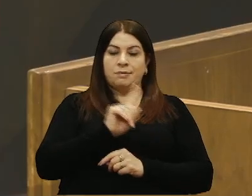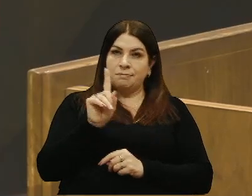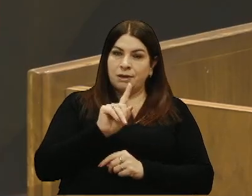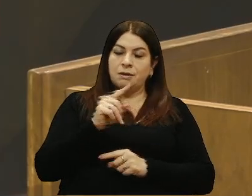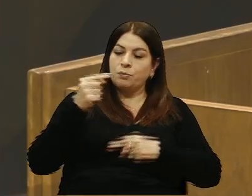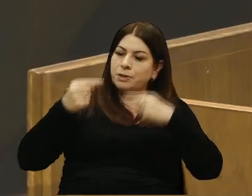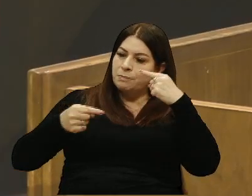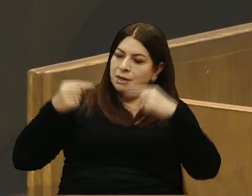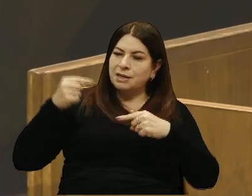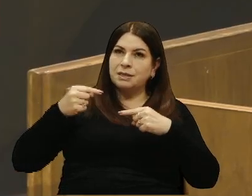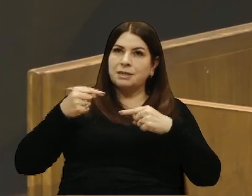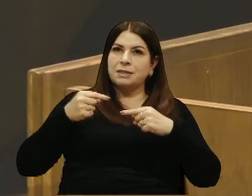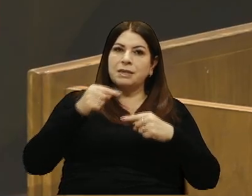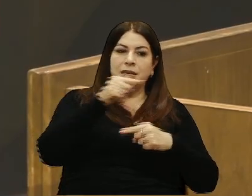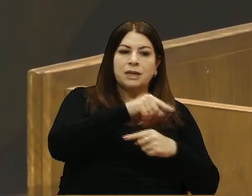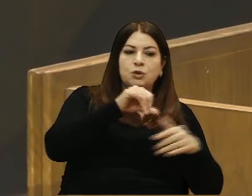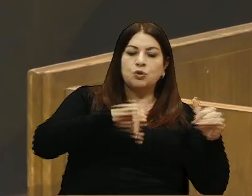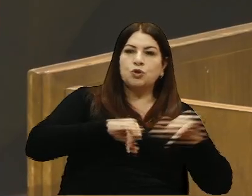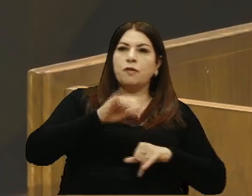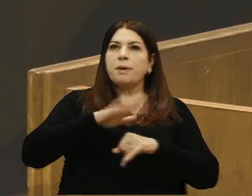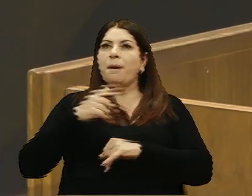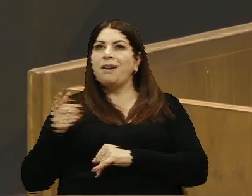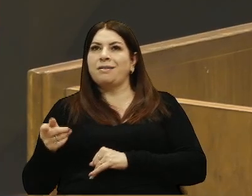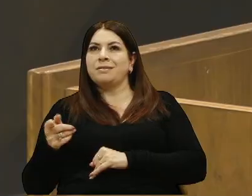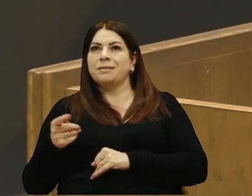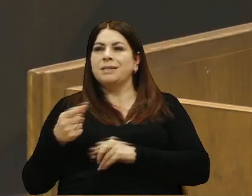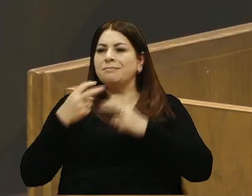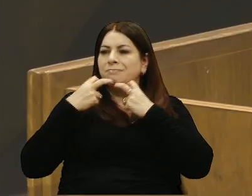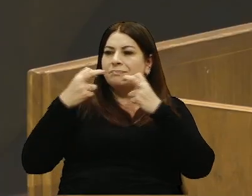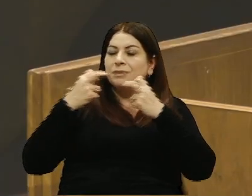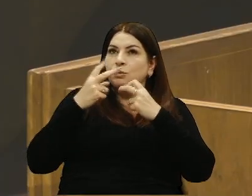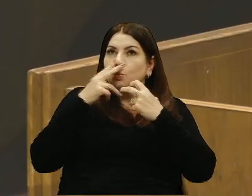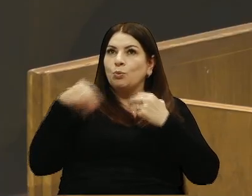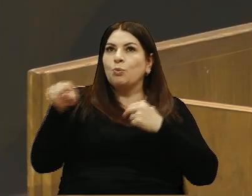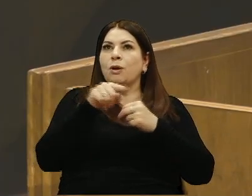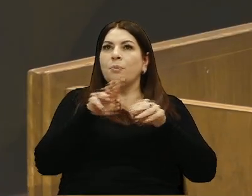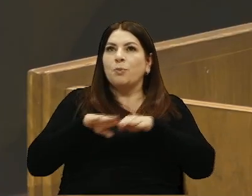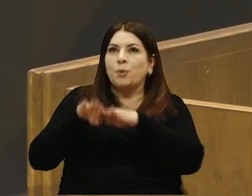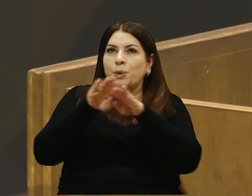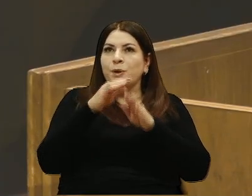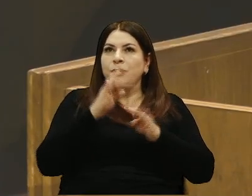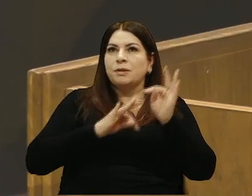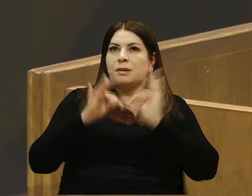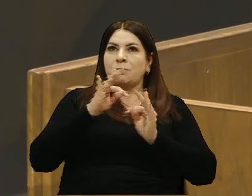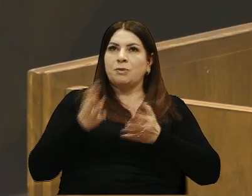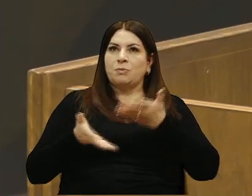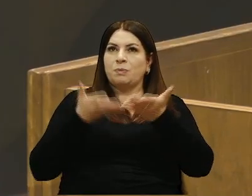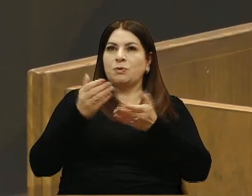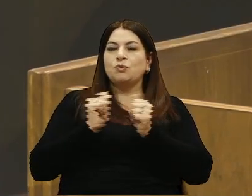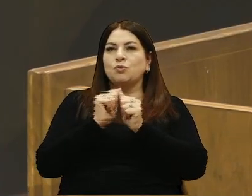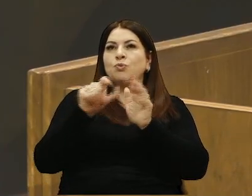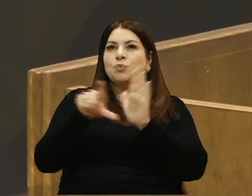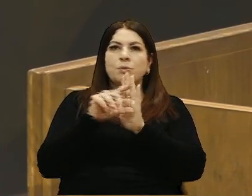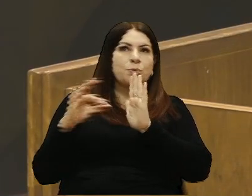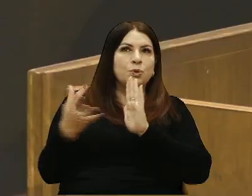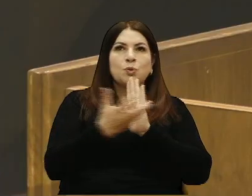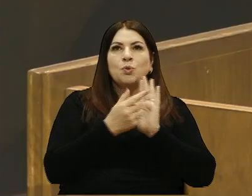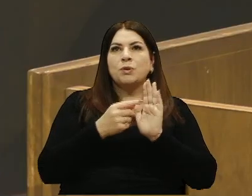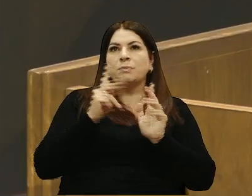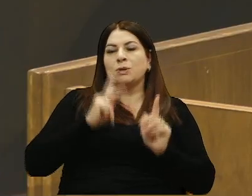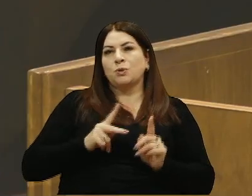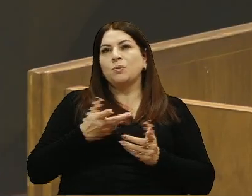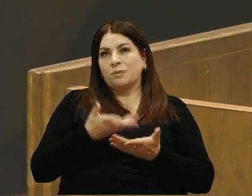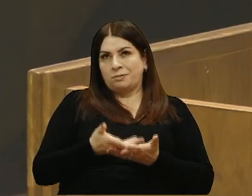um debate entre quem sofre mais. É um clamor pela igualdade de tratamento e de proteção perante a lei para todas as